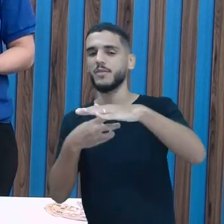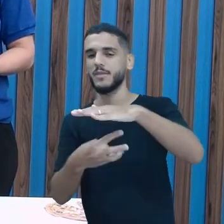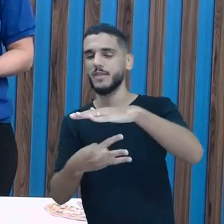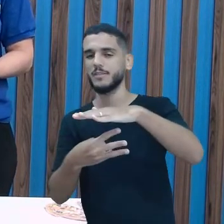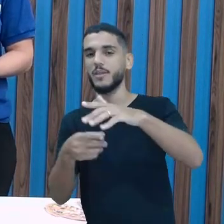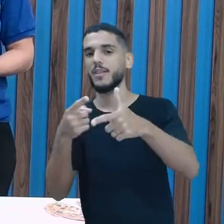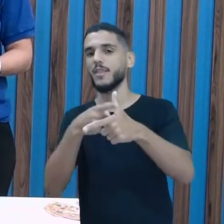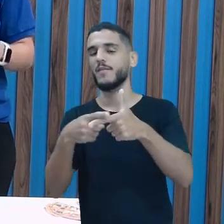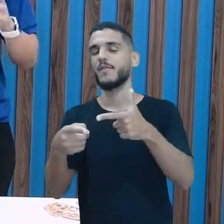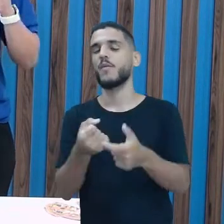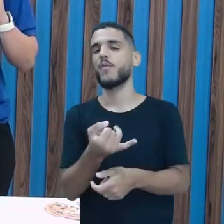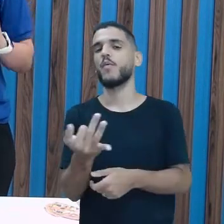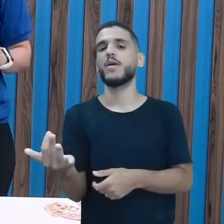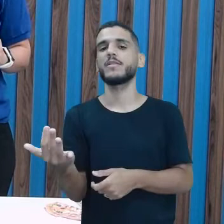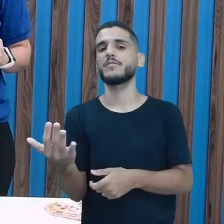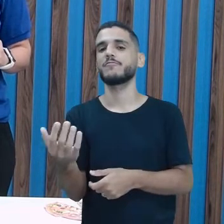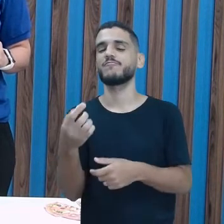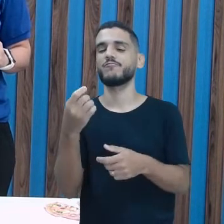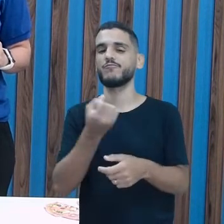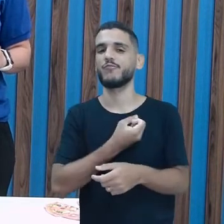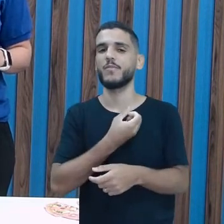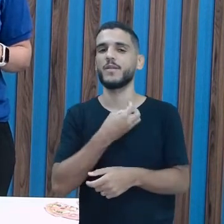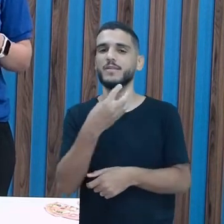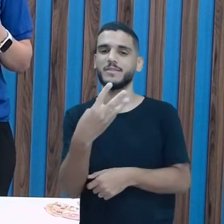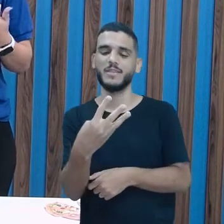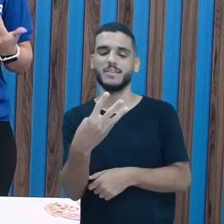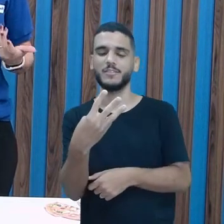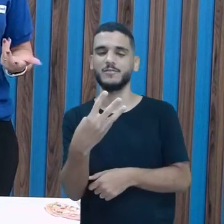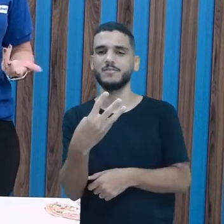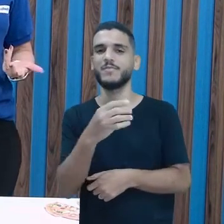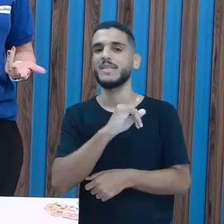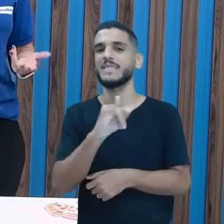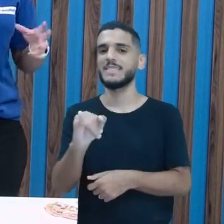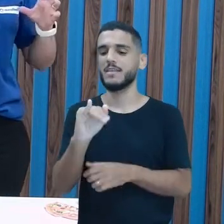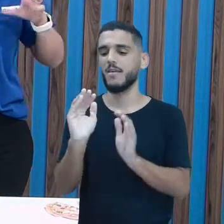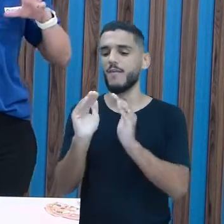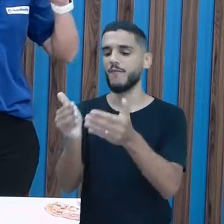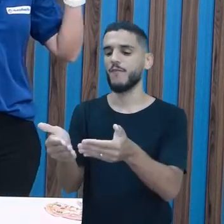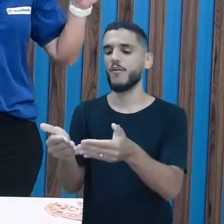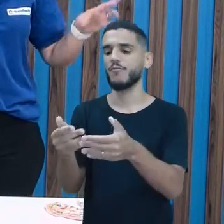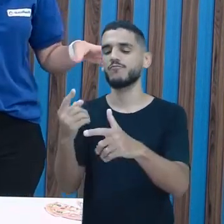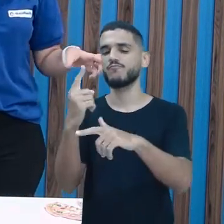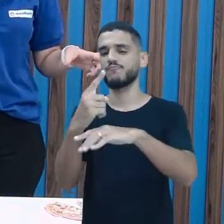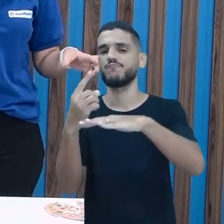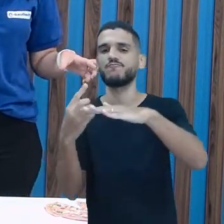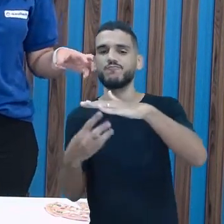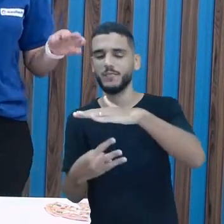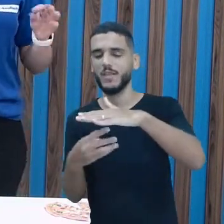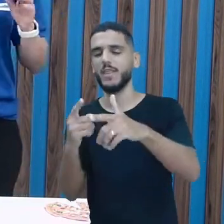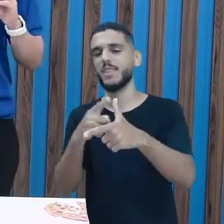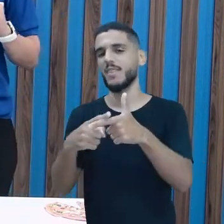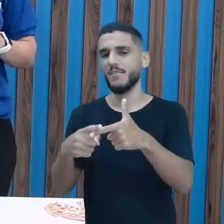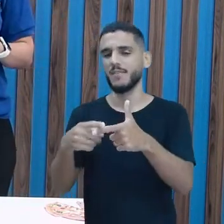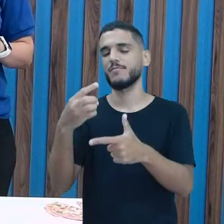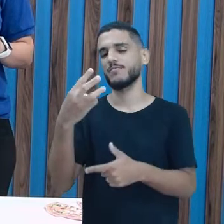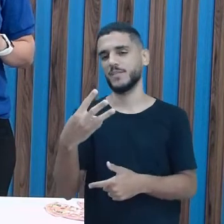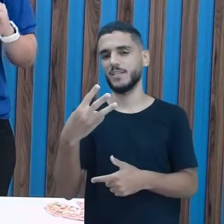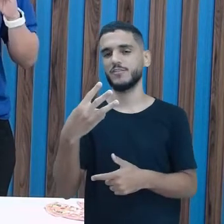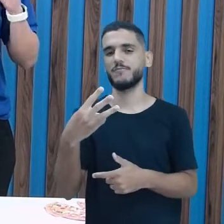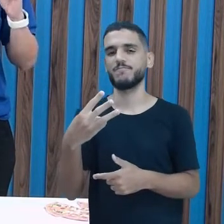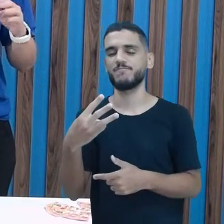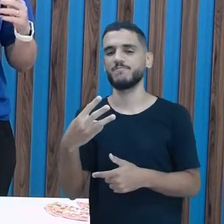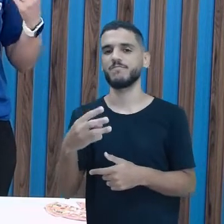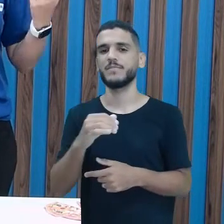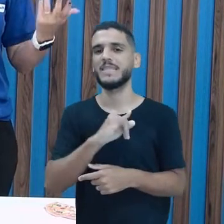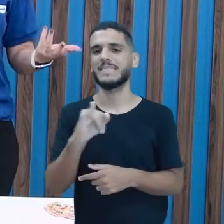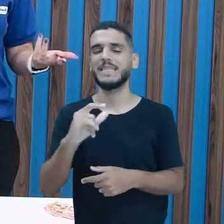por quantos? Dividi por 3. Se a gente está falando na terça parte, a gente vai dividir aí por 3. Então, se